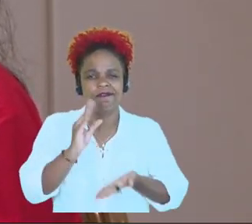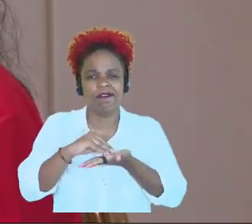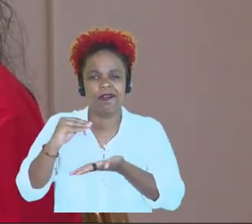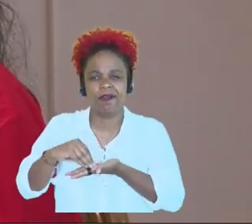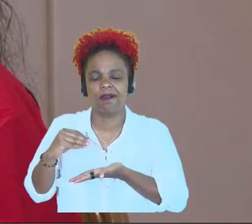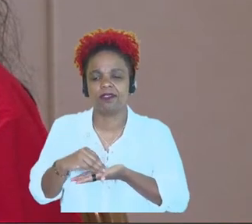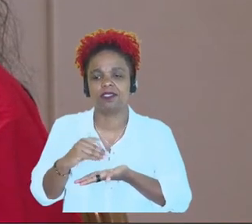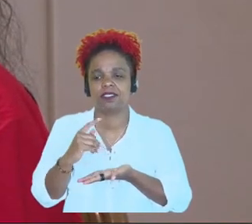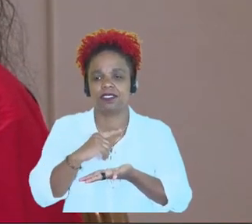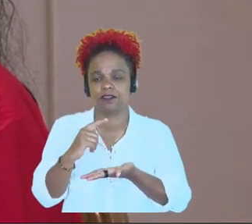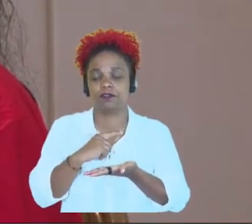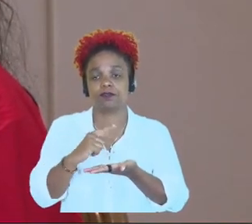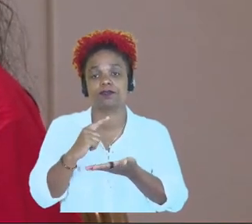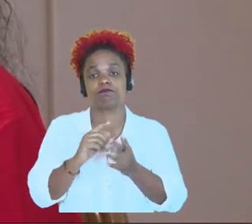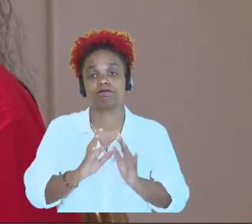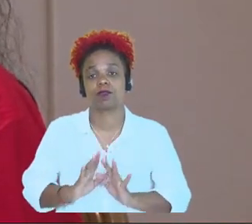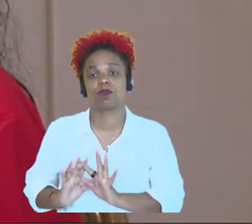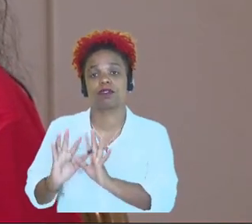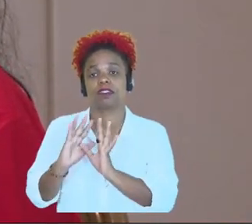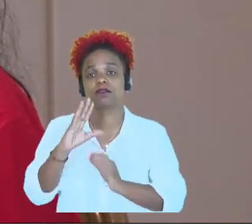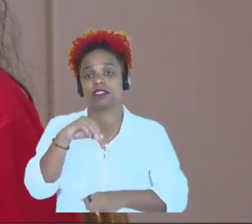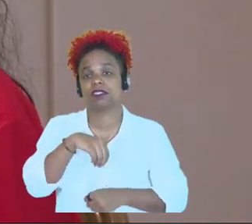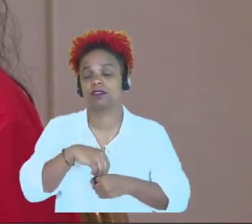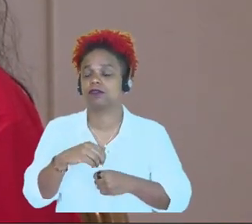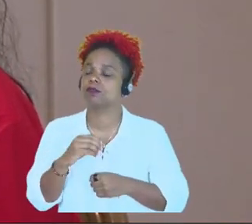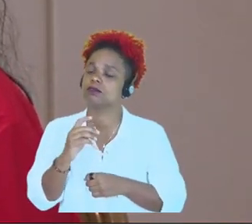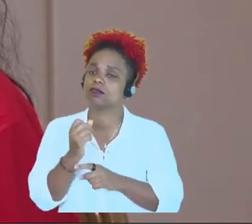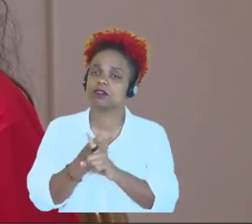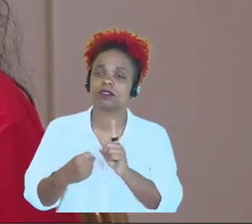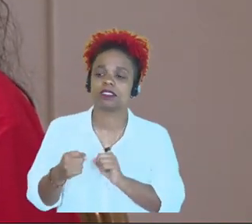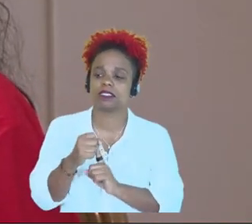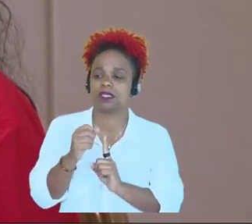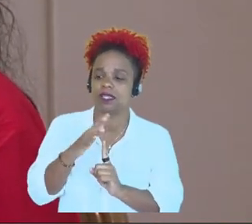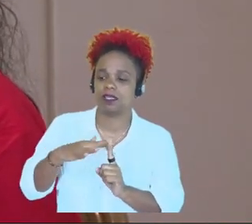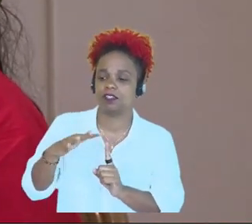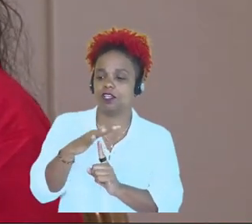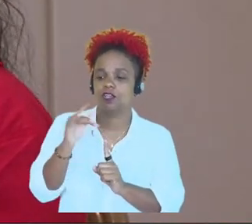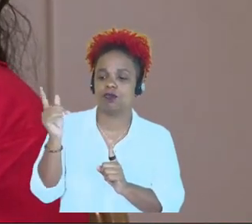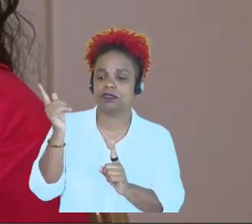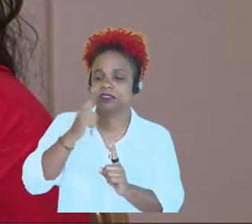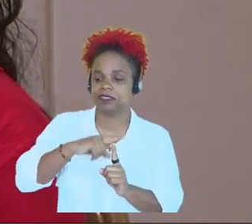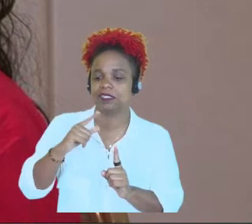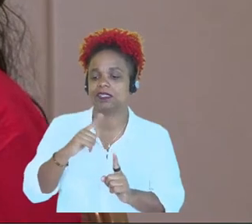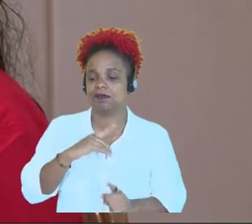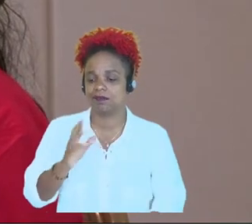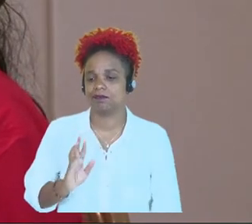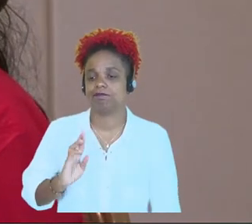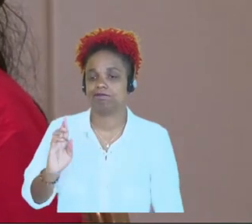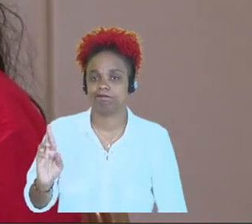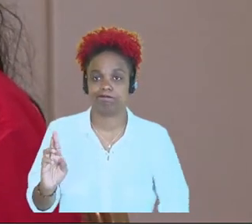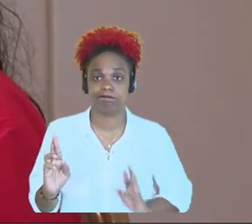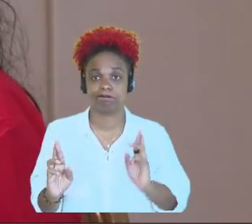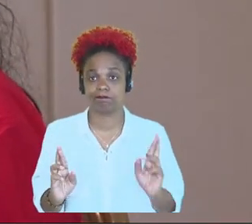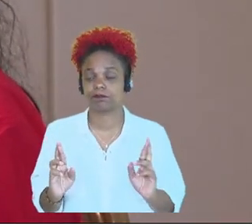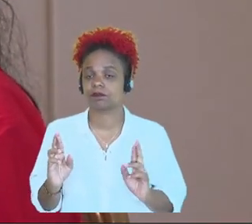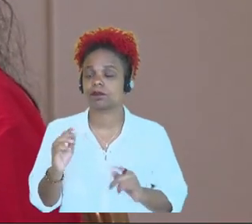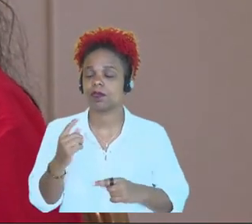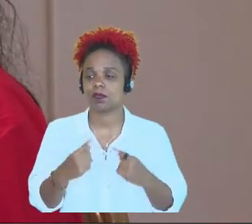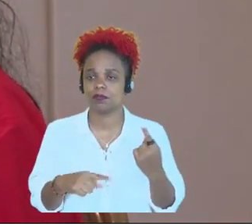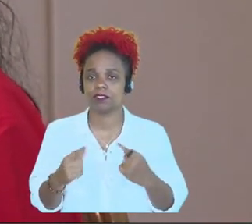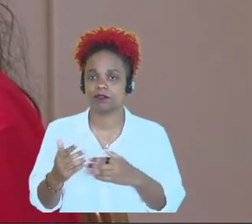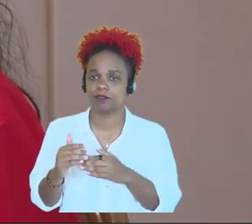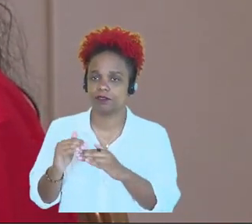um certo consenso dentro da sociedade para que isso consiga se refletir na representação política. Eu acho que a gente está um passo atrás